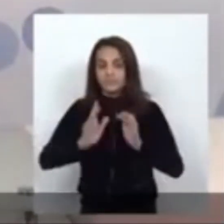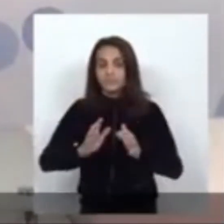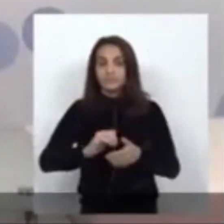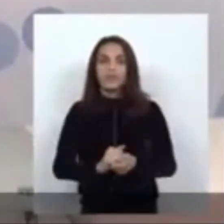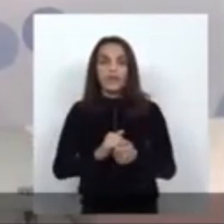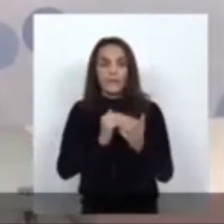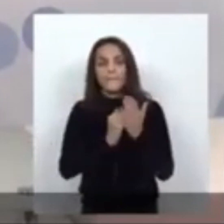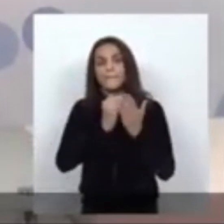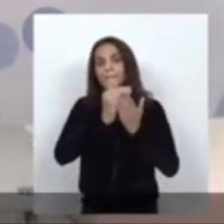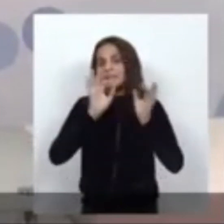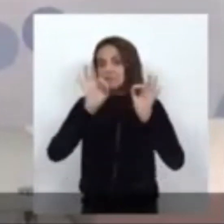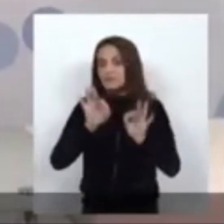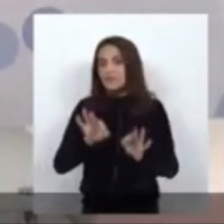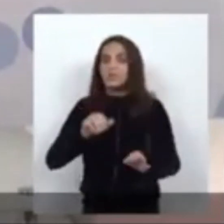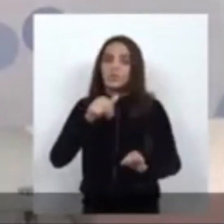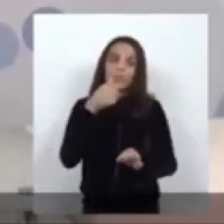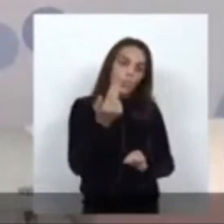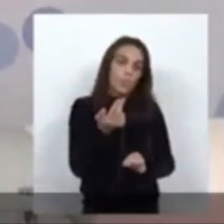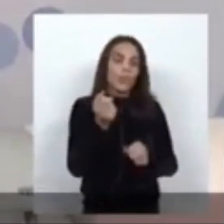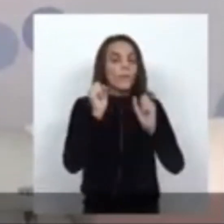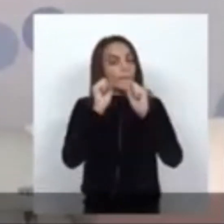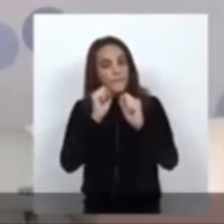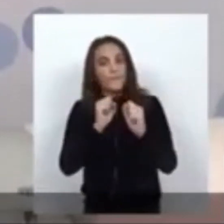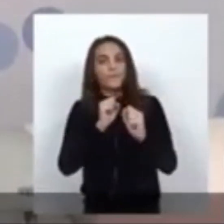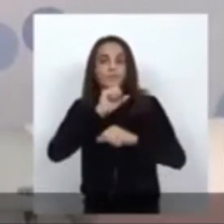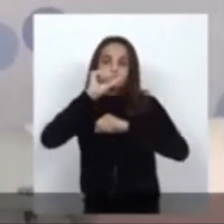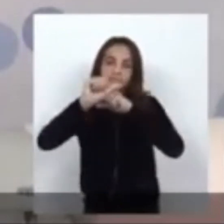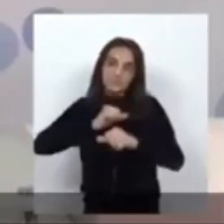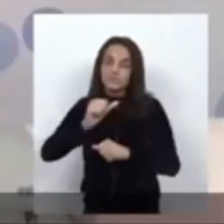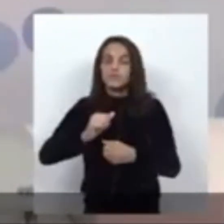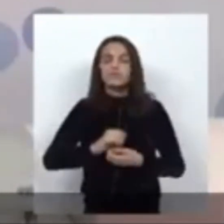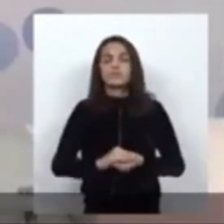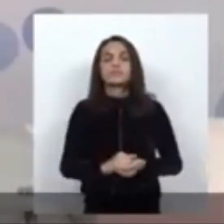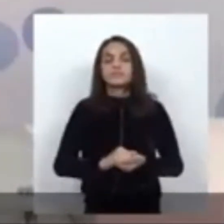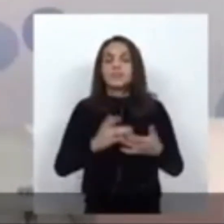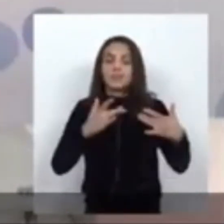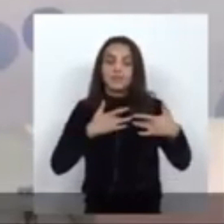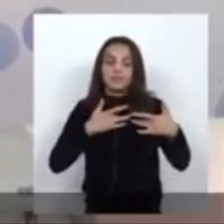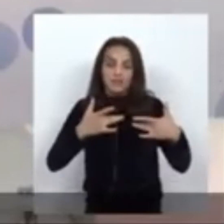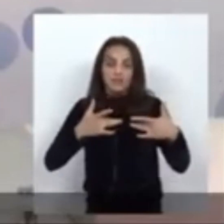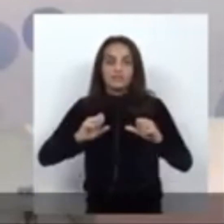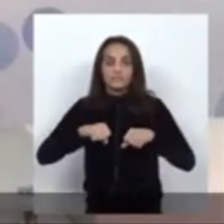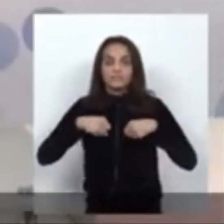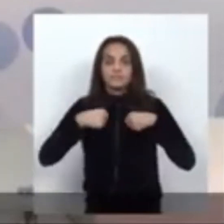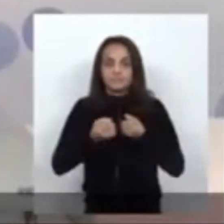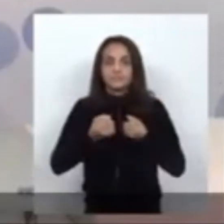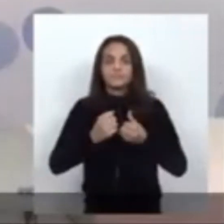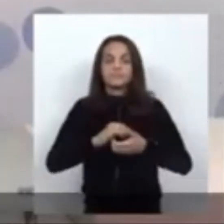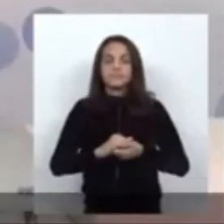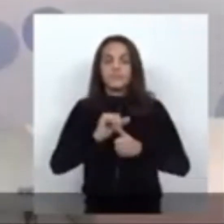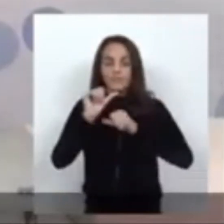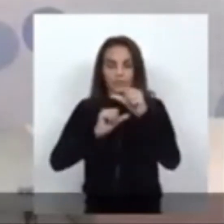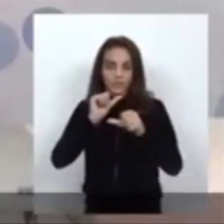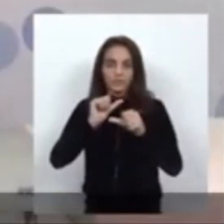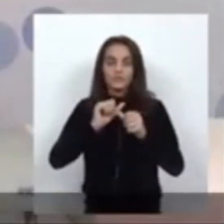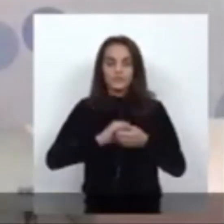mais assertivas ou se elas podiam ser corrigidas em algum momento e a disposição também para a correção dos rumos.